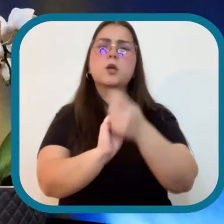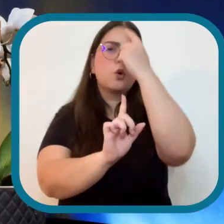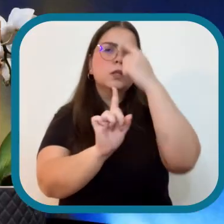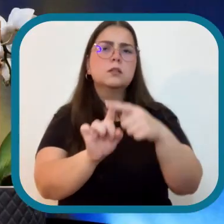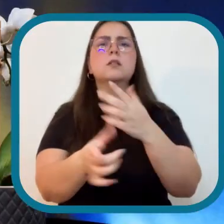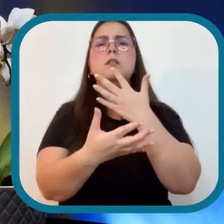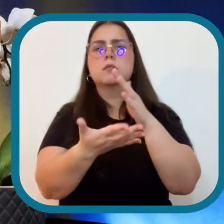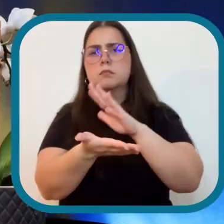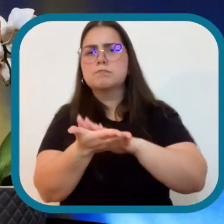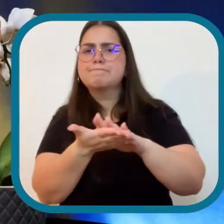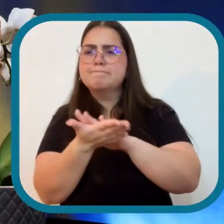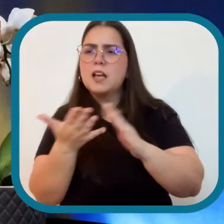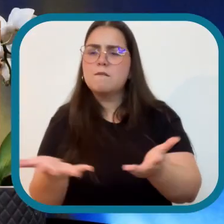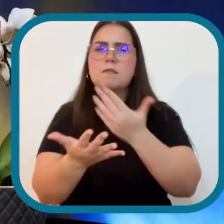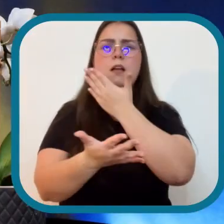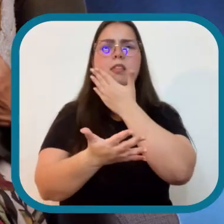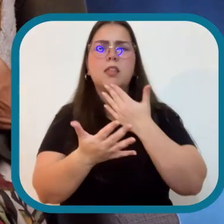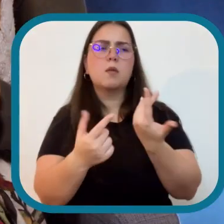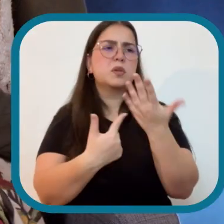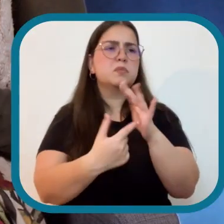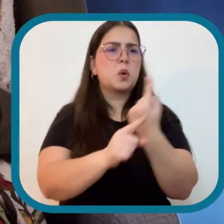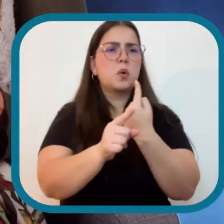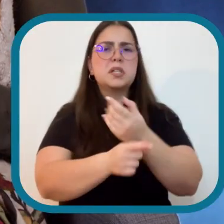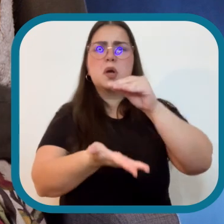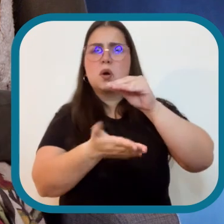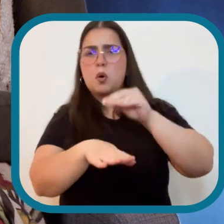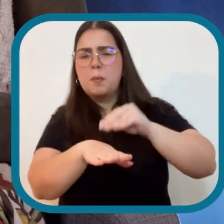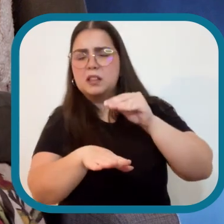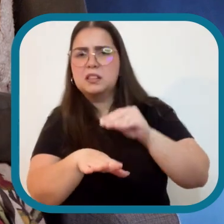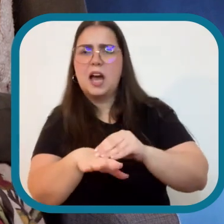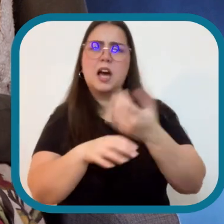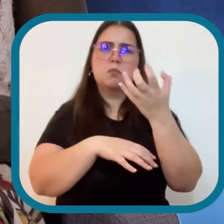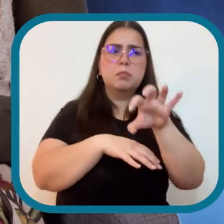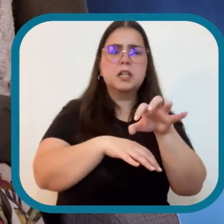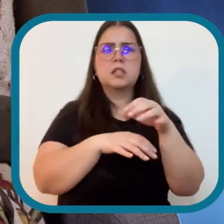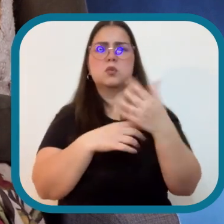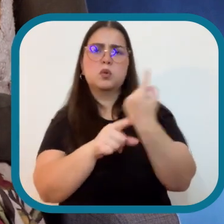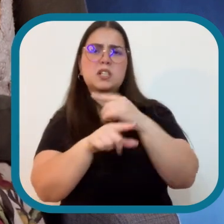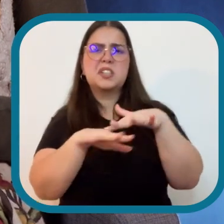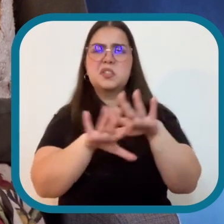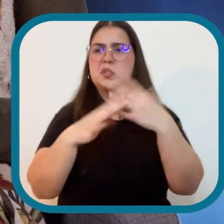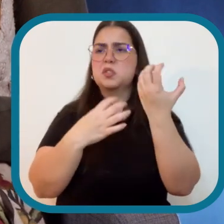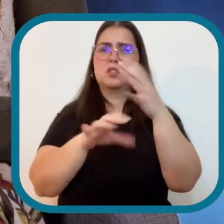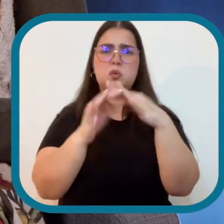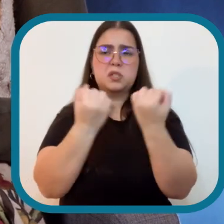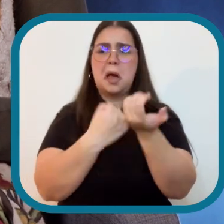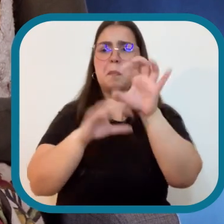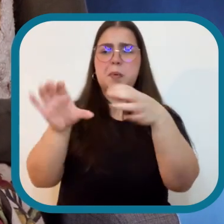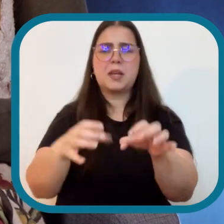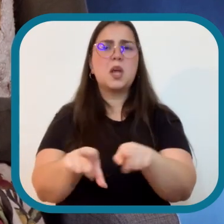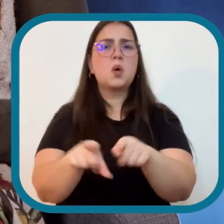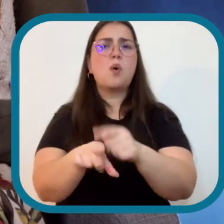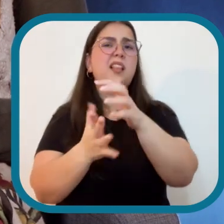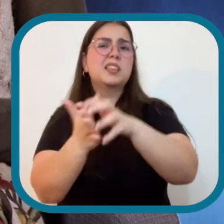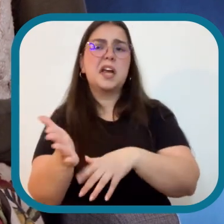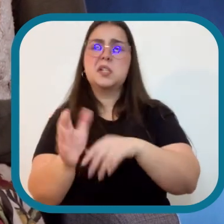que escreve em mensagens, em publicações, em comentários, nas redes, etc. Não há essa preocupação, não é, com o aperfeiçoamento